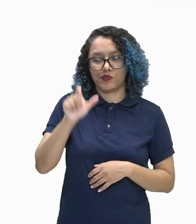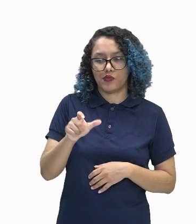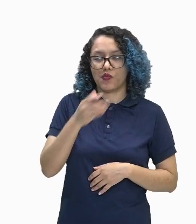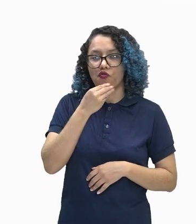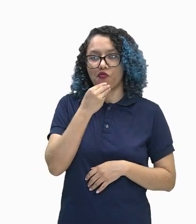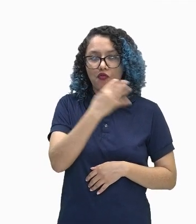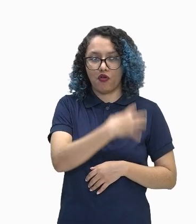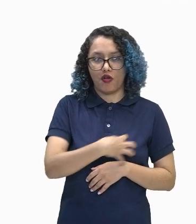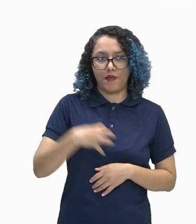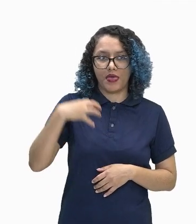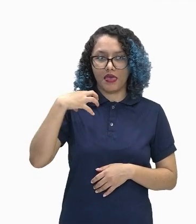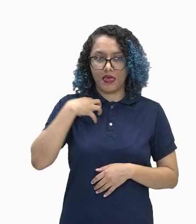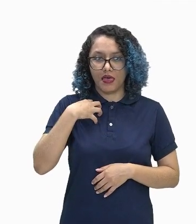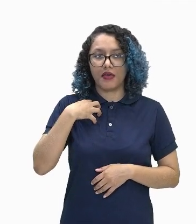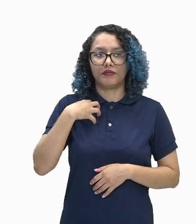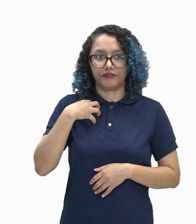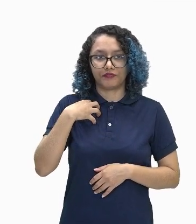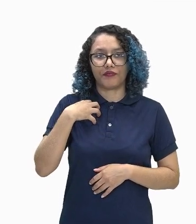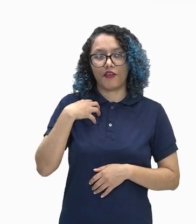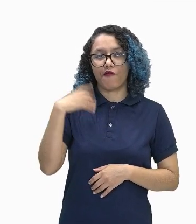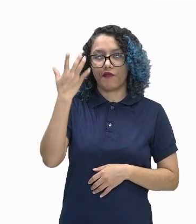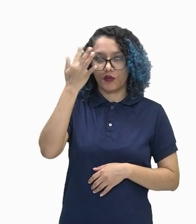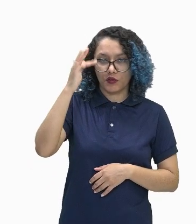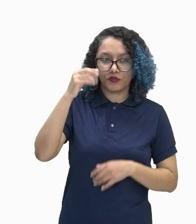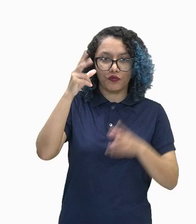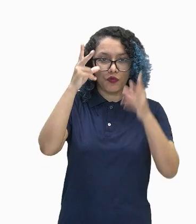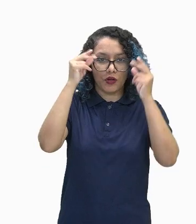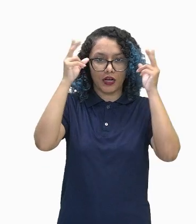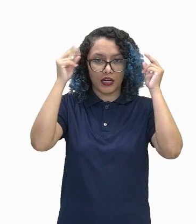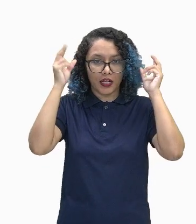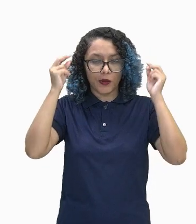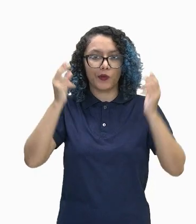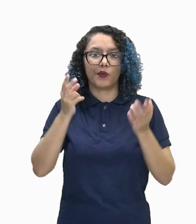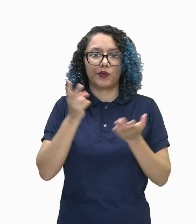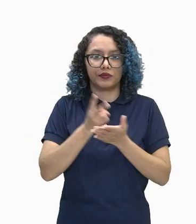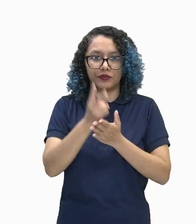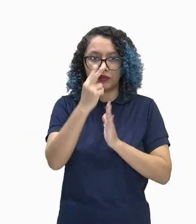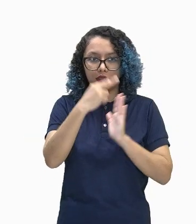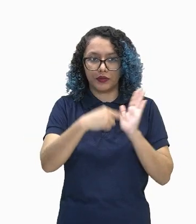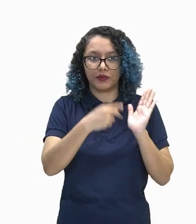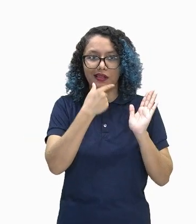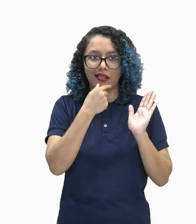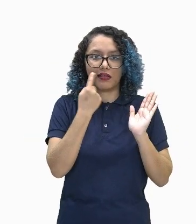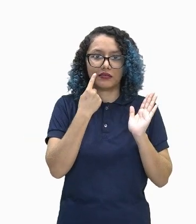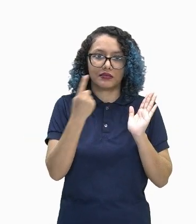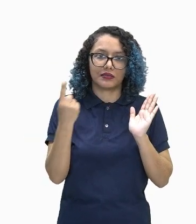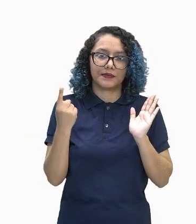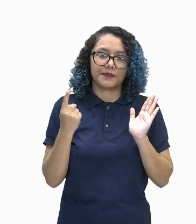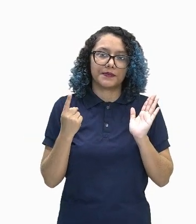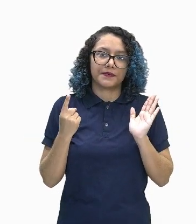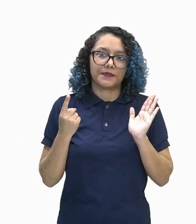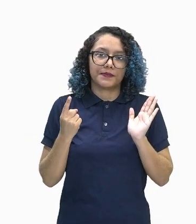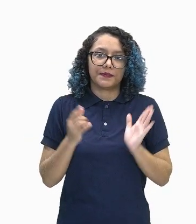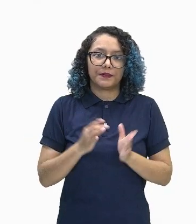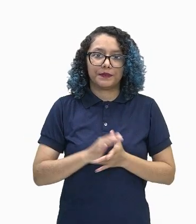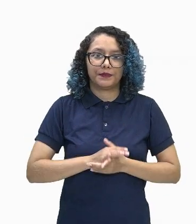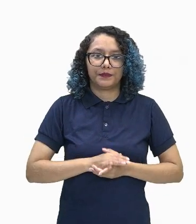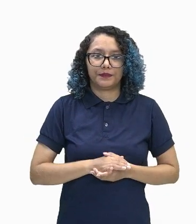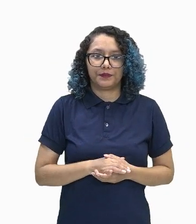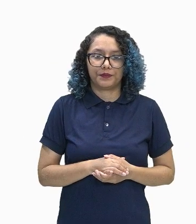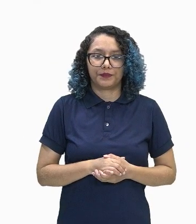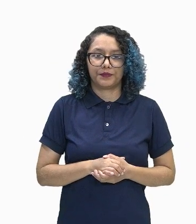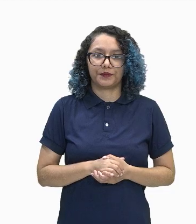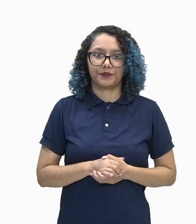esse filósofo grego, identified the 3 persuasive techniques. All of this can be used in